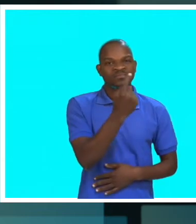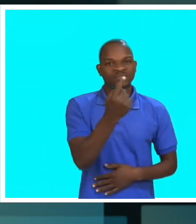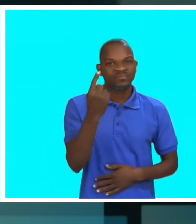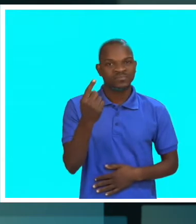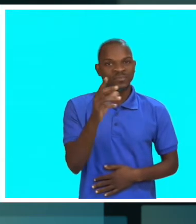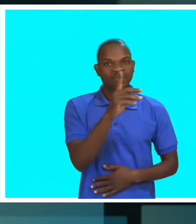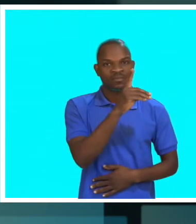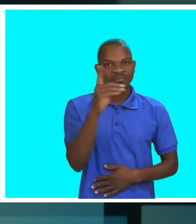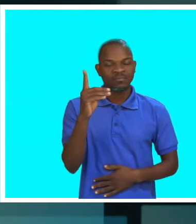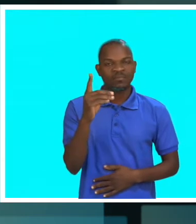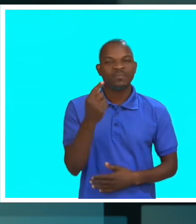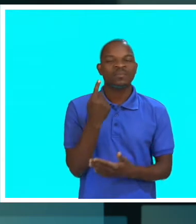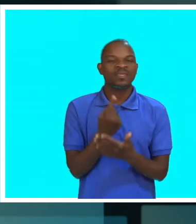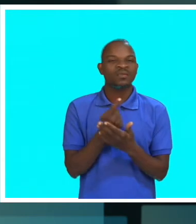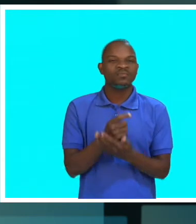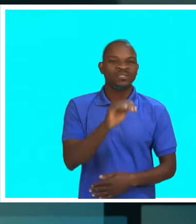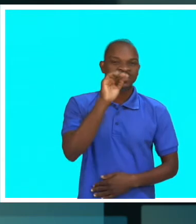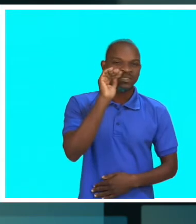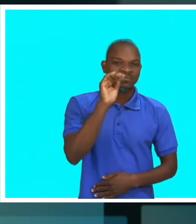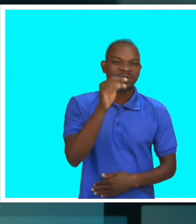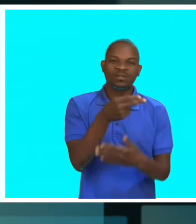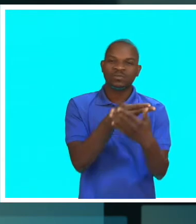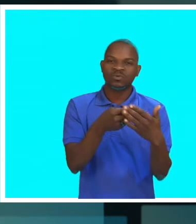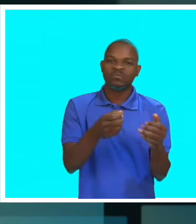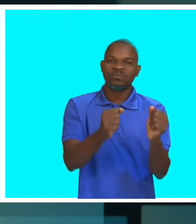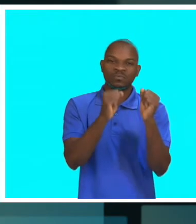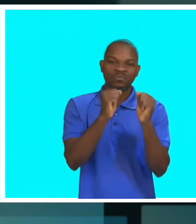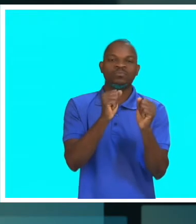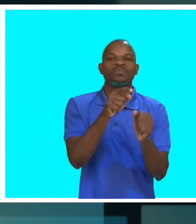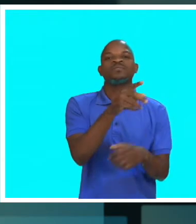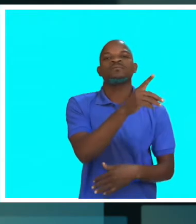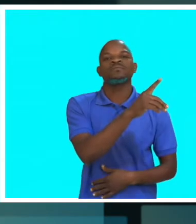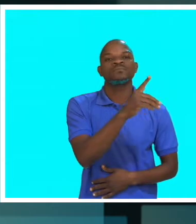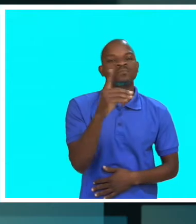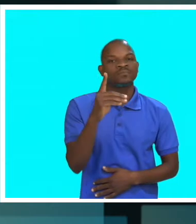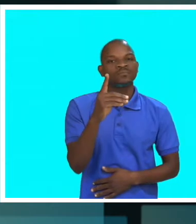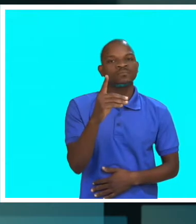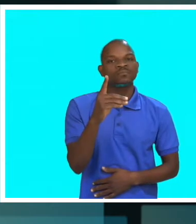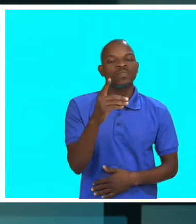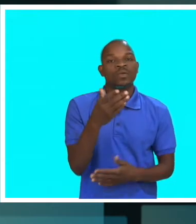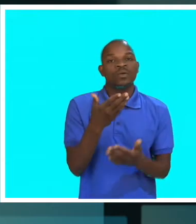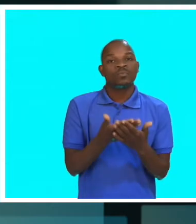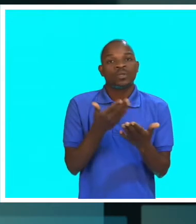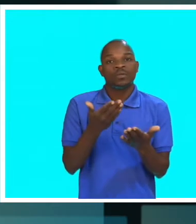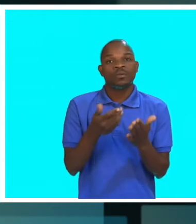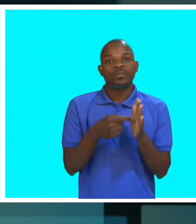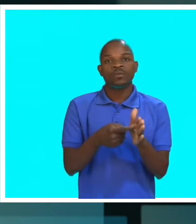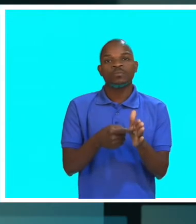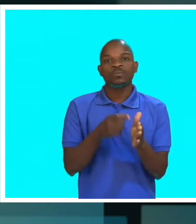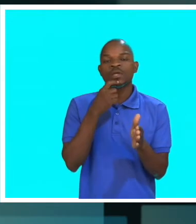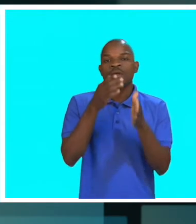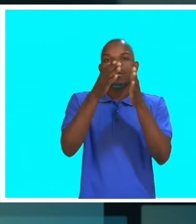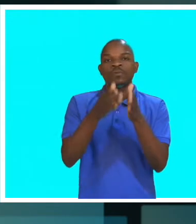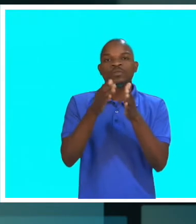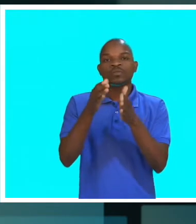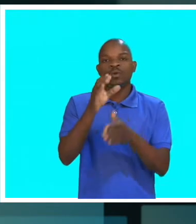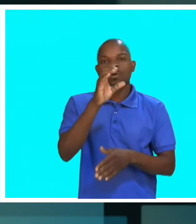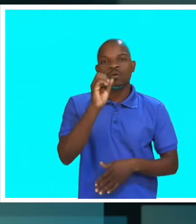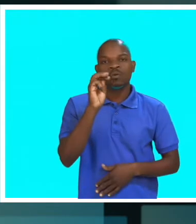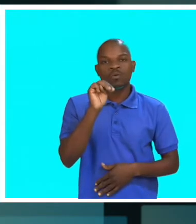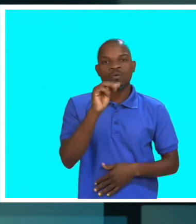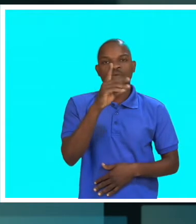cada deficiência, tem que se chamar o nome dessa deficiência para poder identificar. Porque só pessoa com